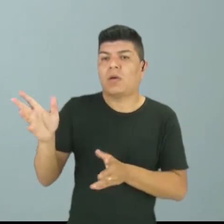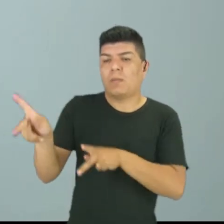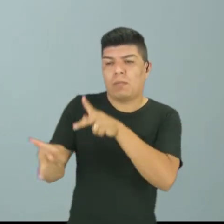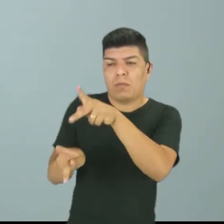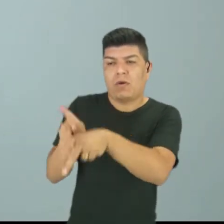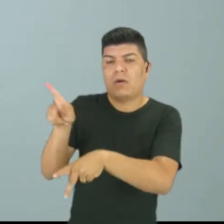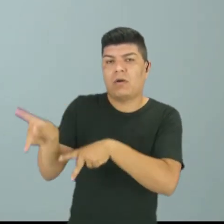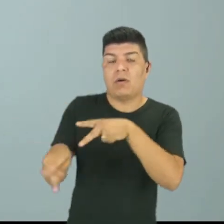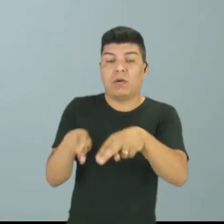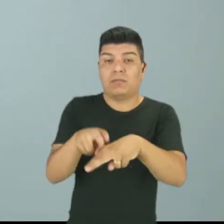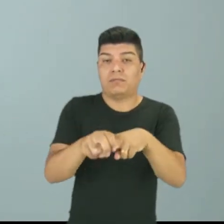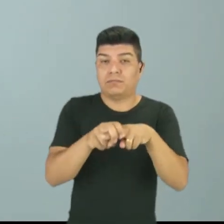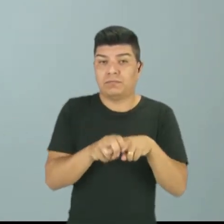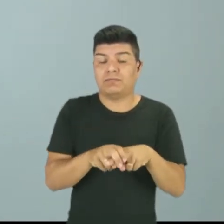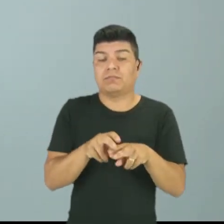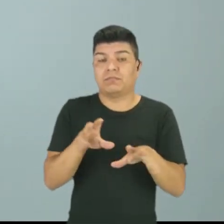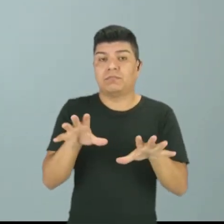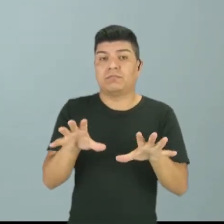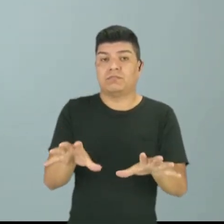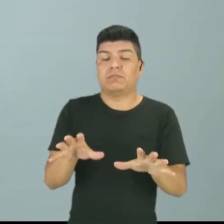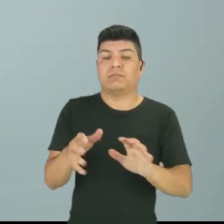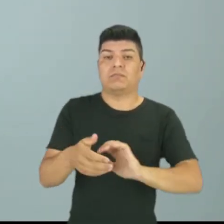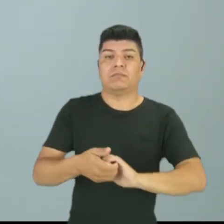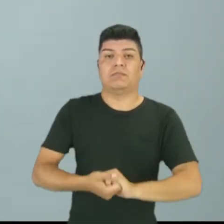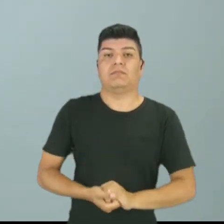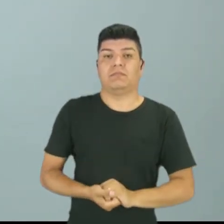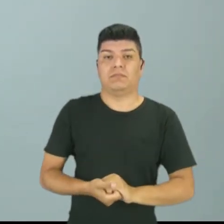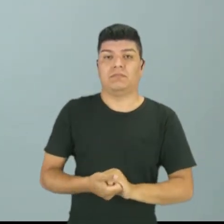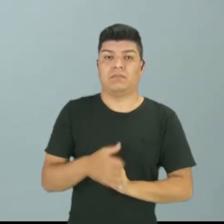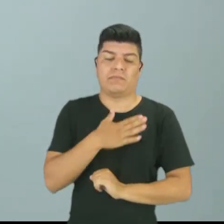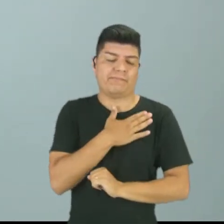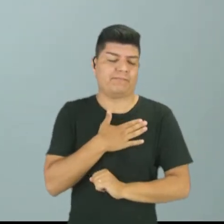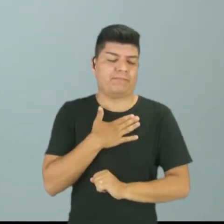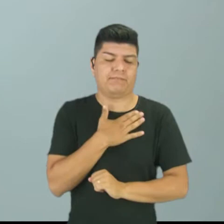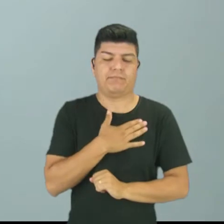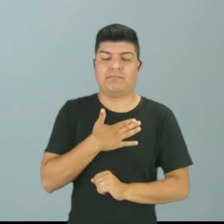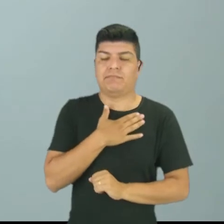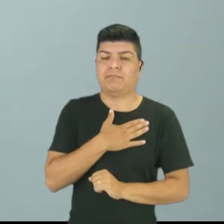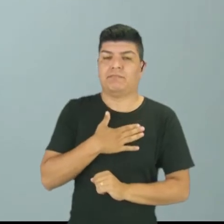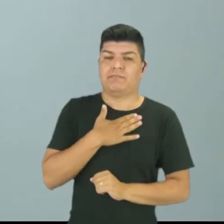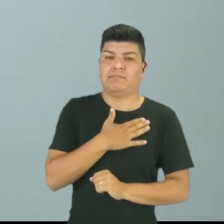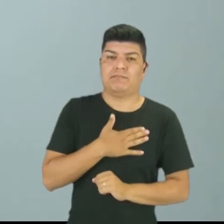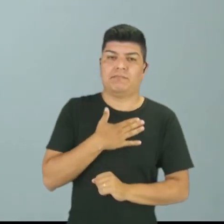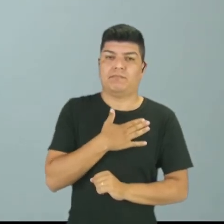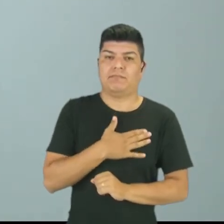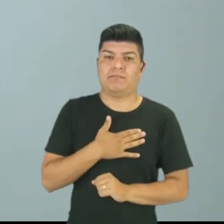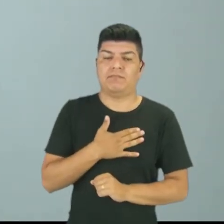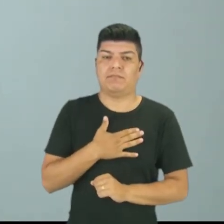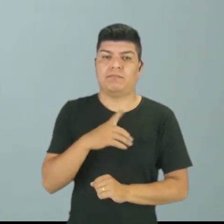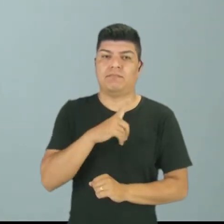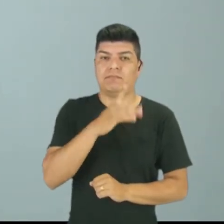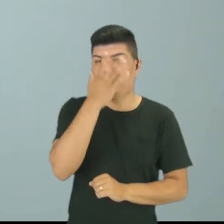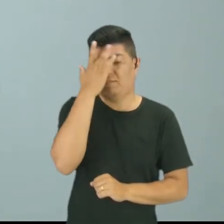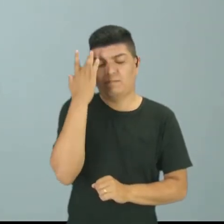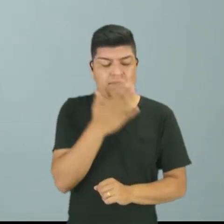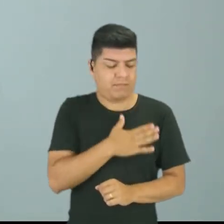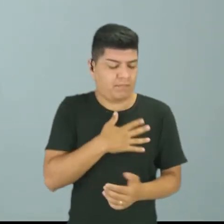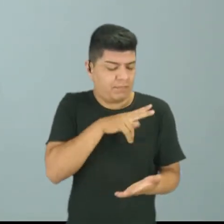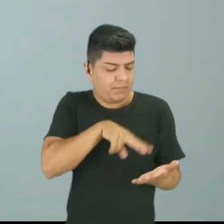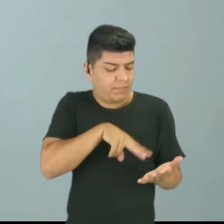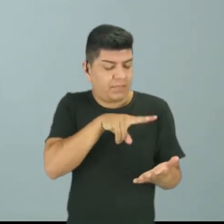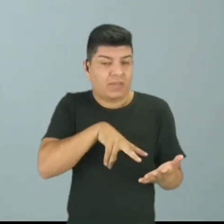Por isso que ela se tornou tão assim aprazível, ou seja, gera tanto prazer ao leitor porque é uma